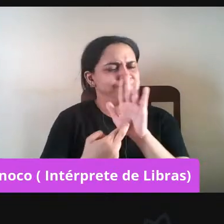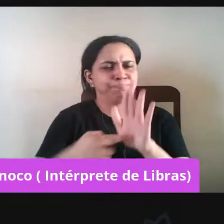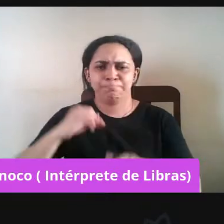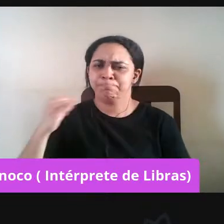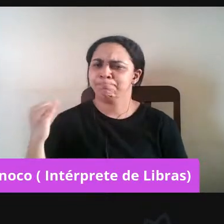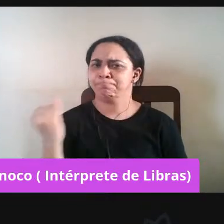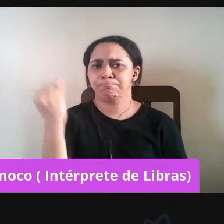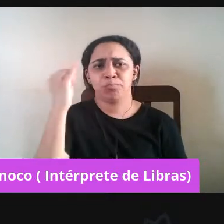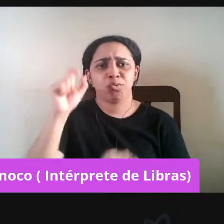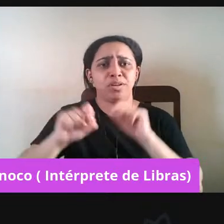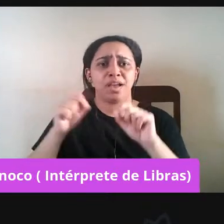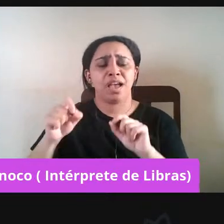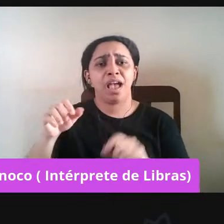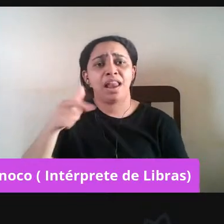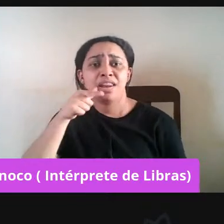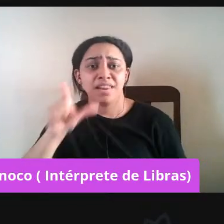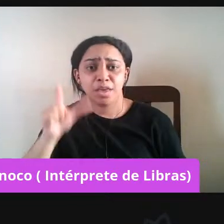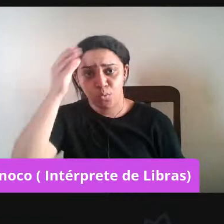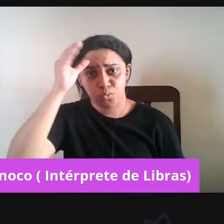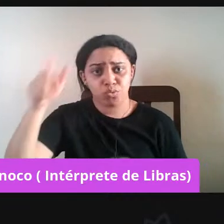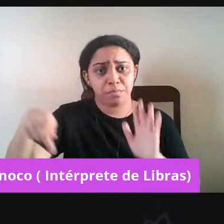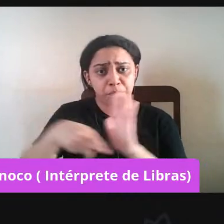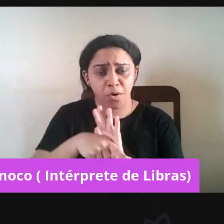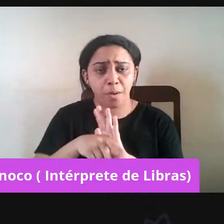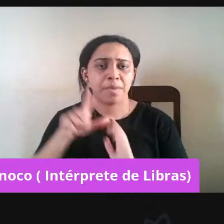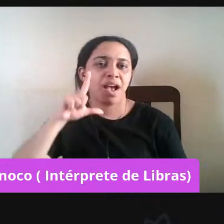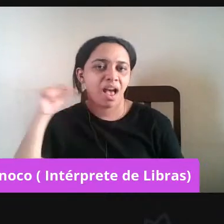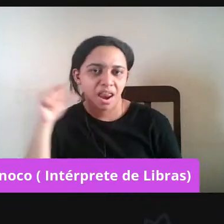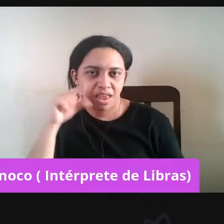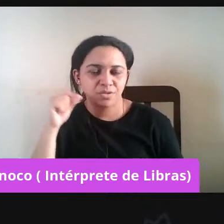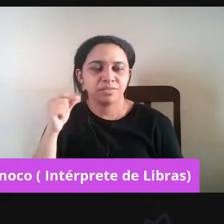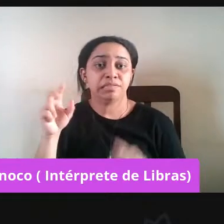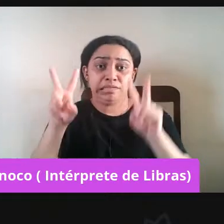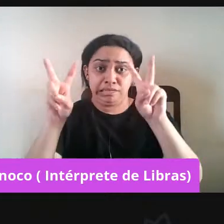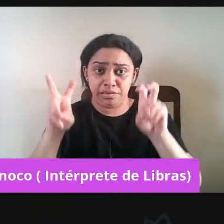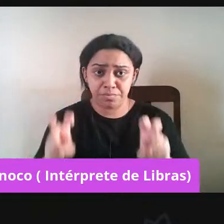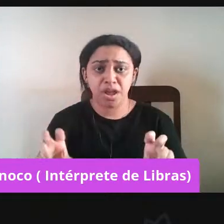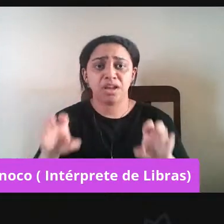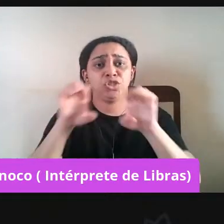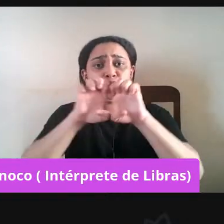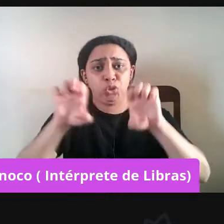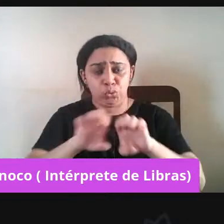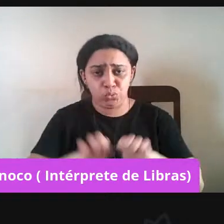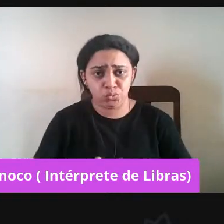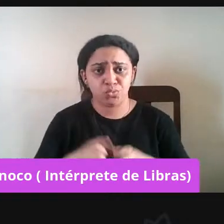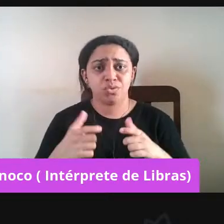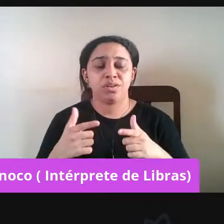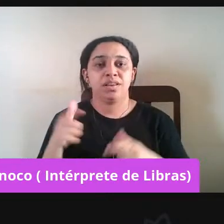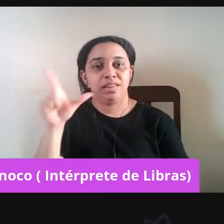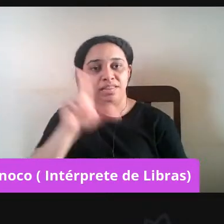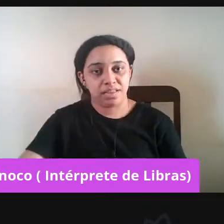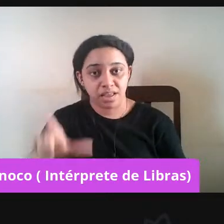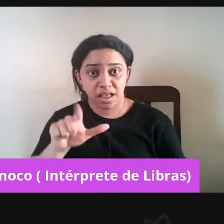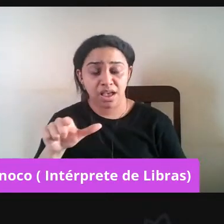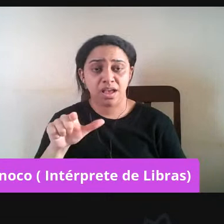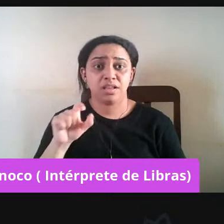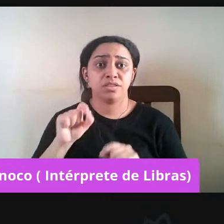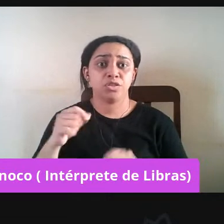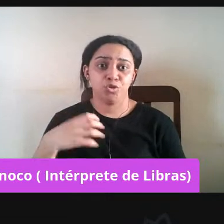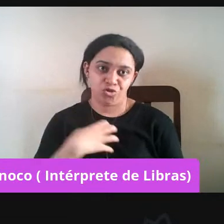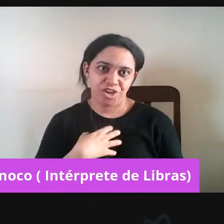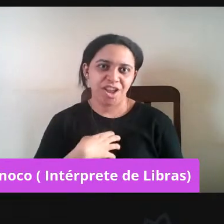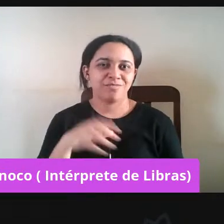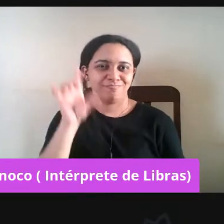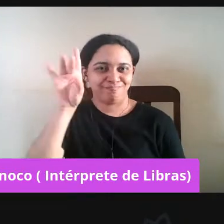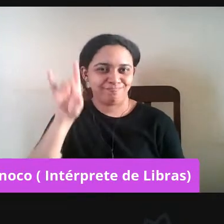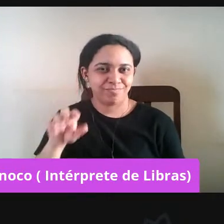Alagoas. A temática, a estrutura literária, a linguagem das obras desses autores caracterizam